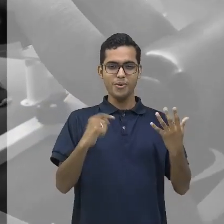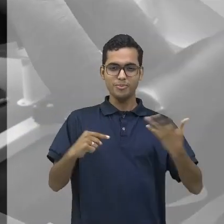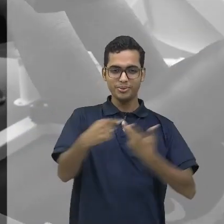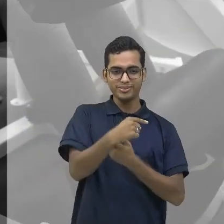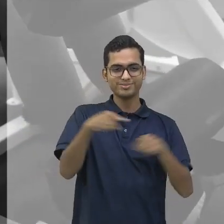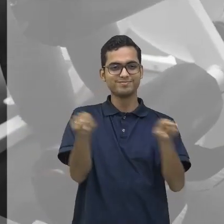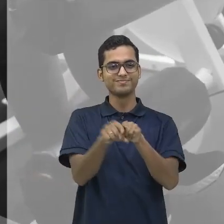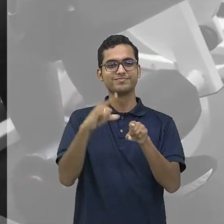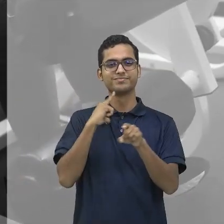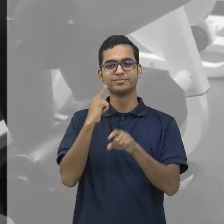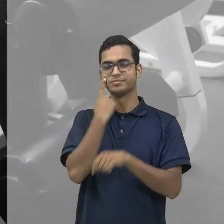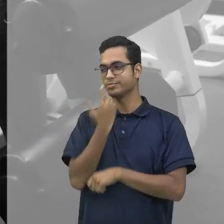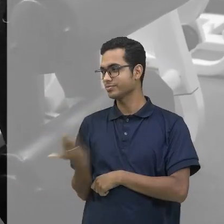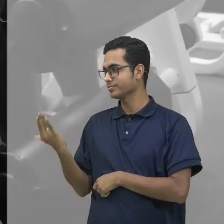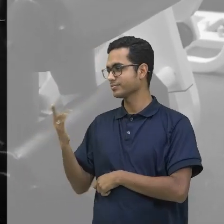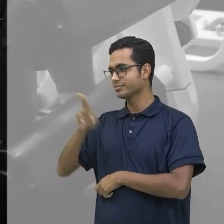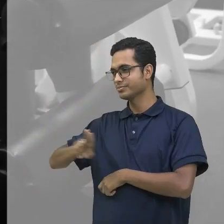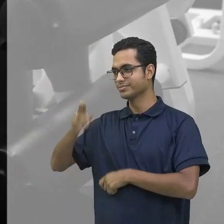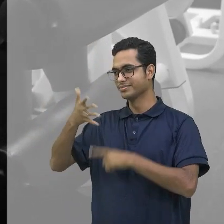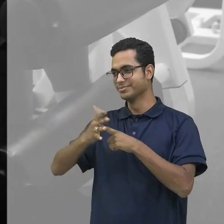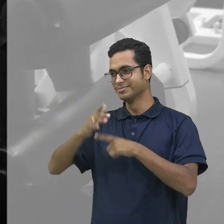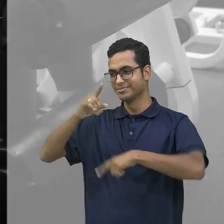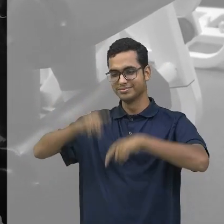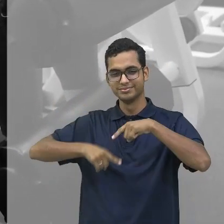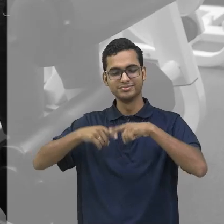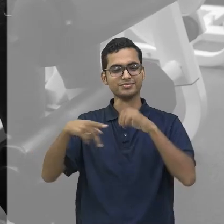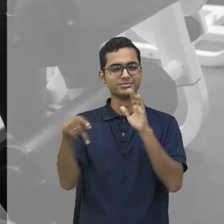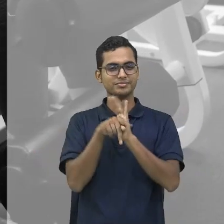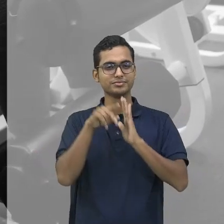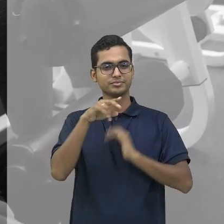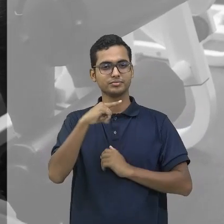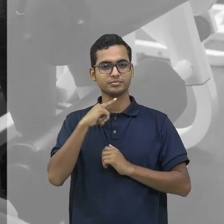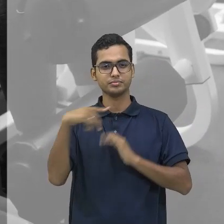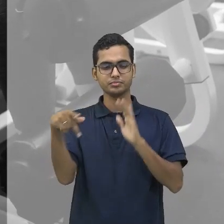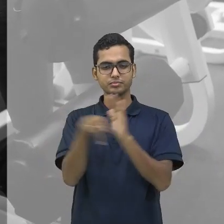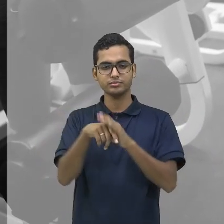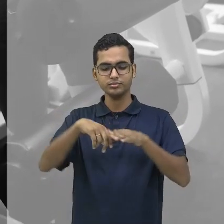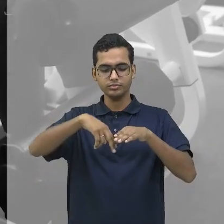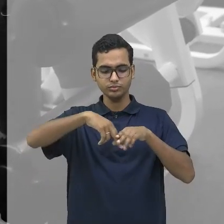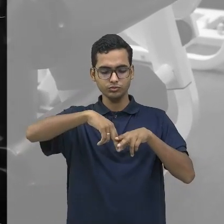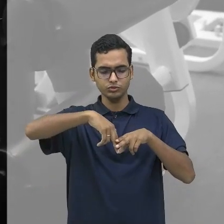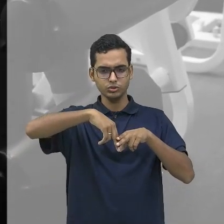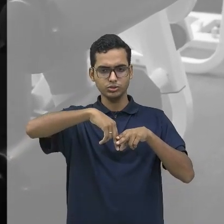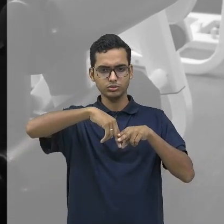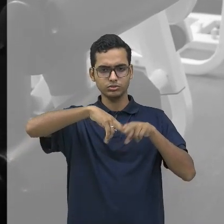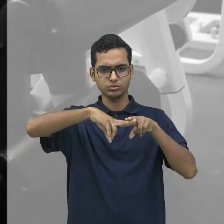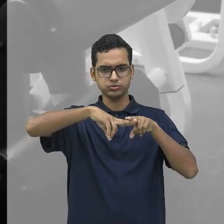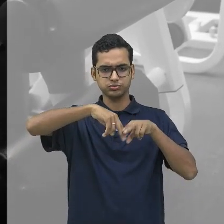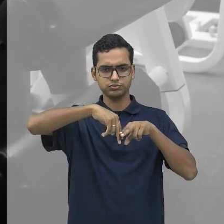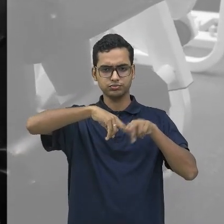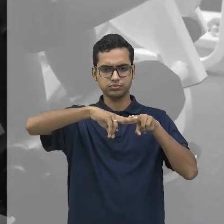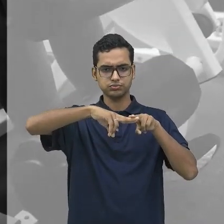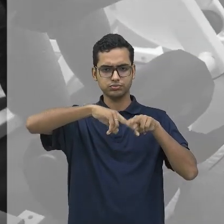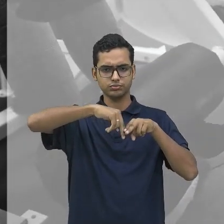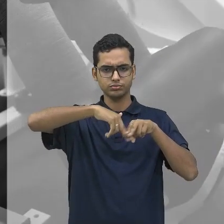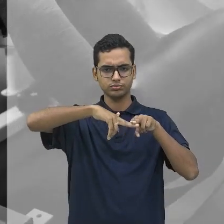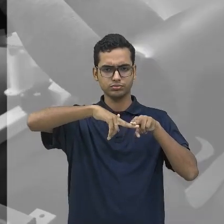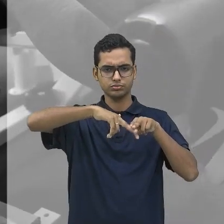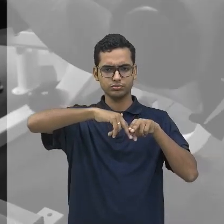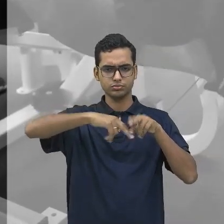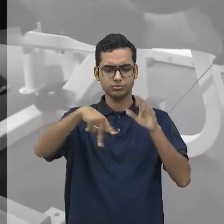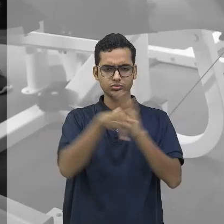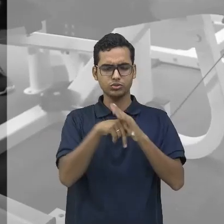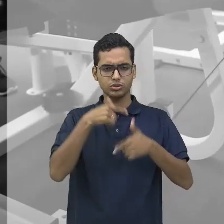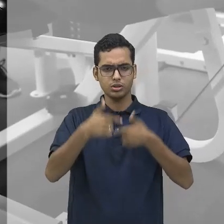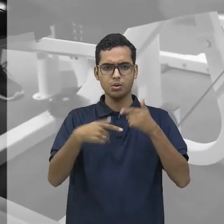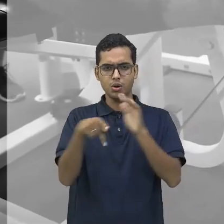equipamentos maiores. Então, aí nós temos a cadeira extensora, que vai trabalhar aí o músculo do